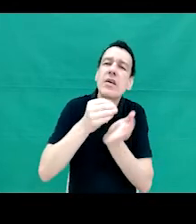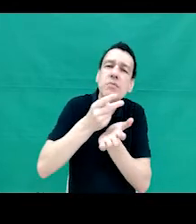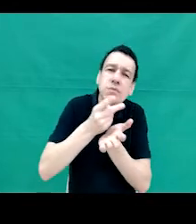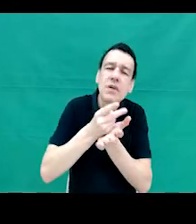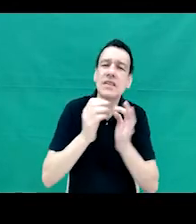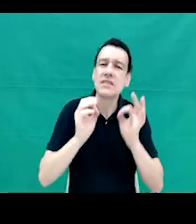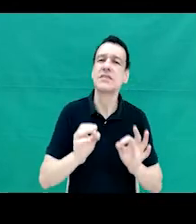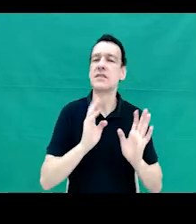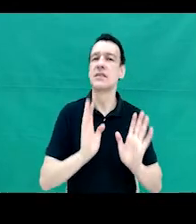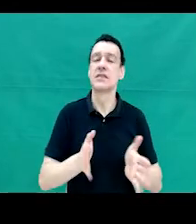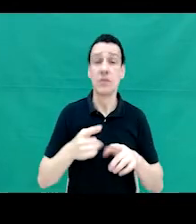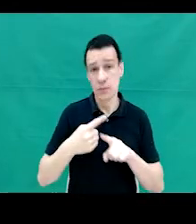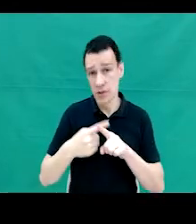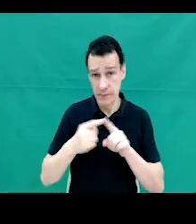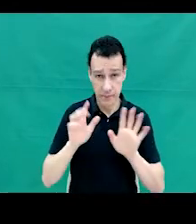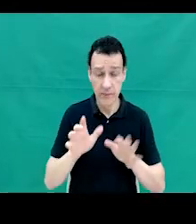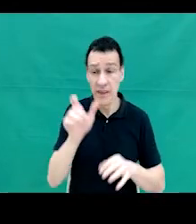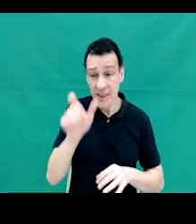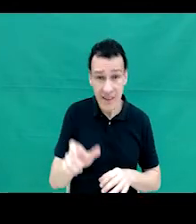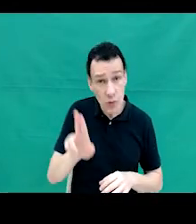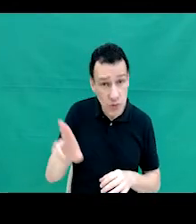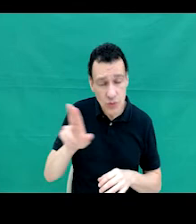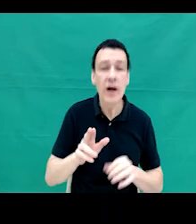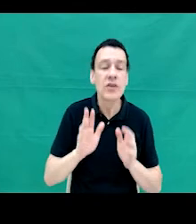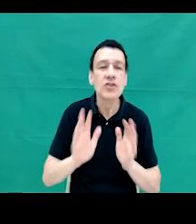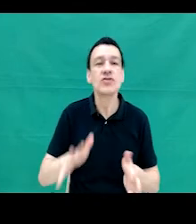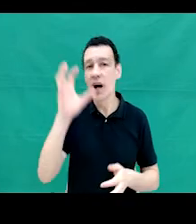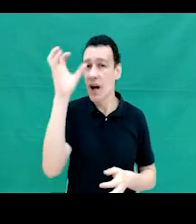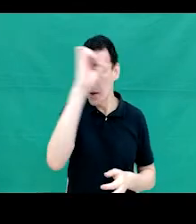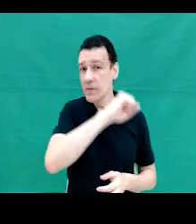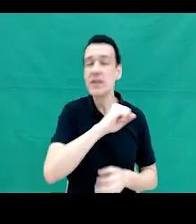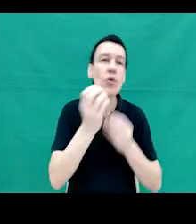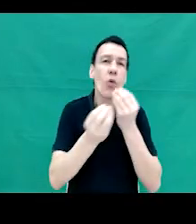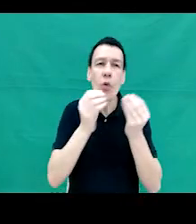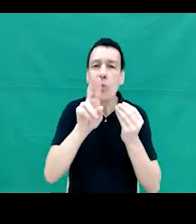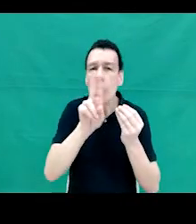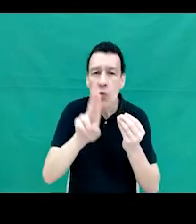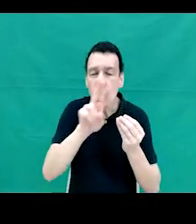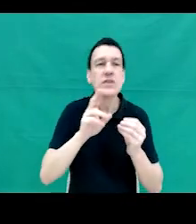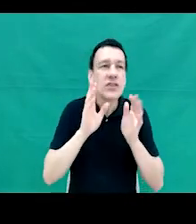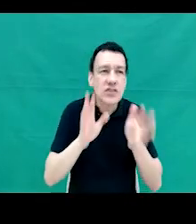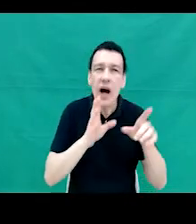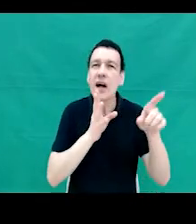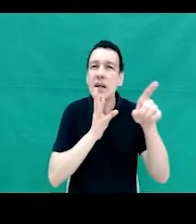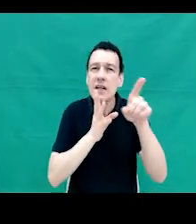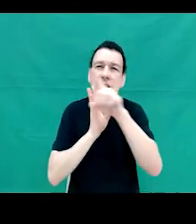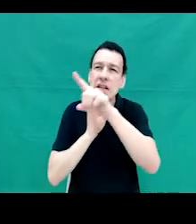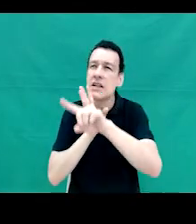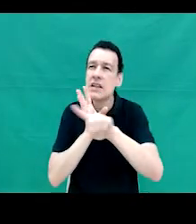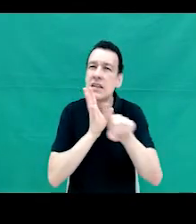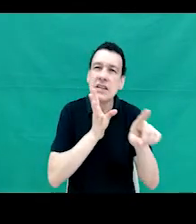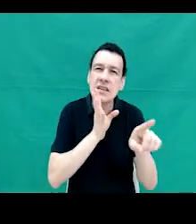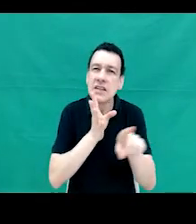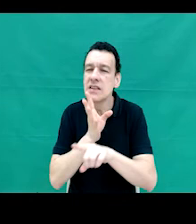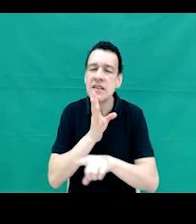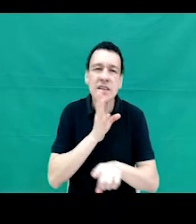aprendeu, já teria facilidade em reconhecer desde ali do começo da navegação dele. Então,